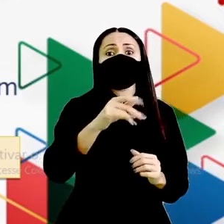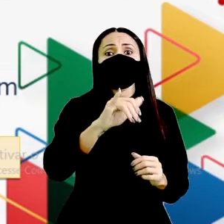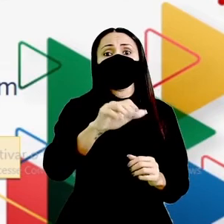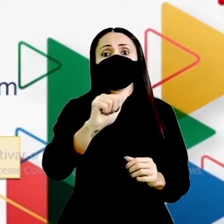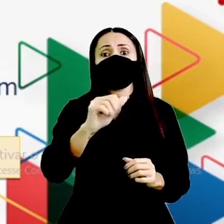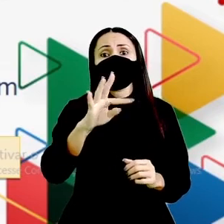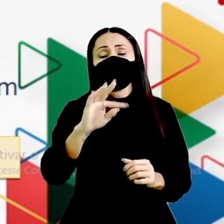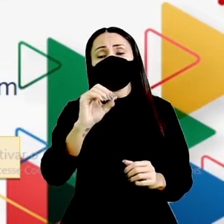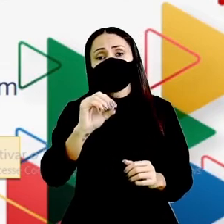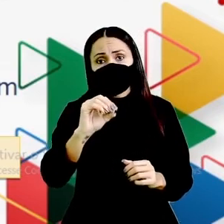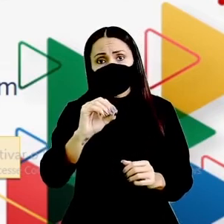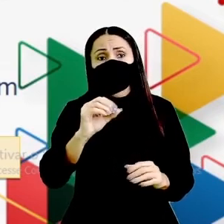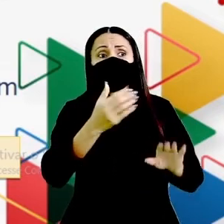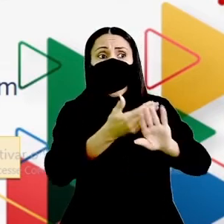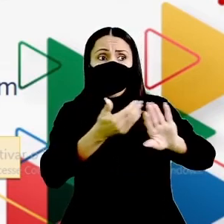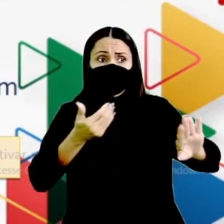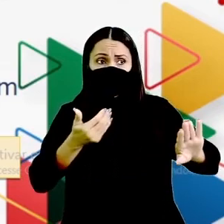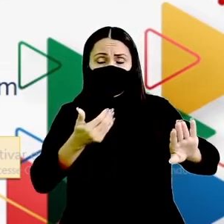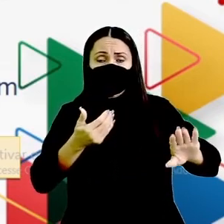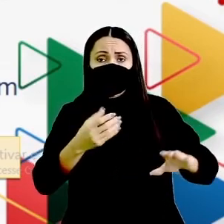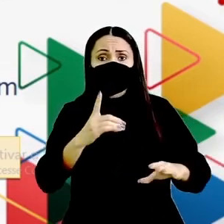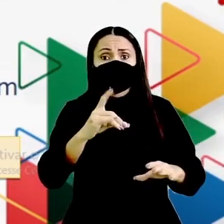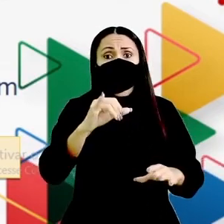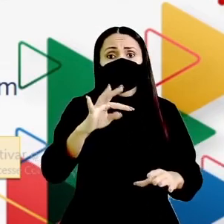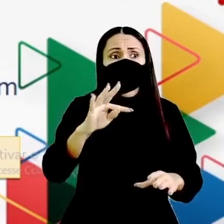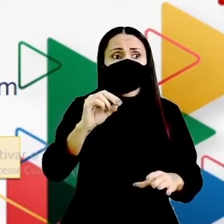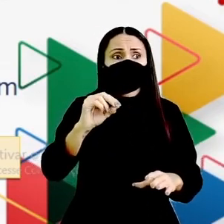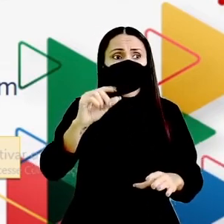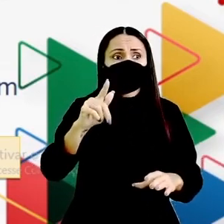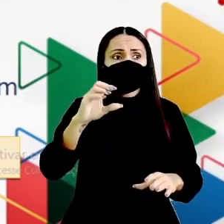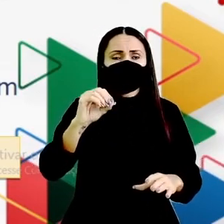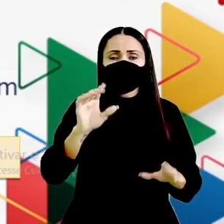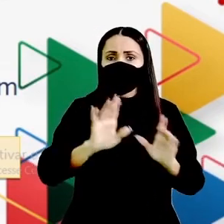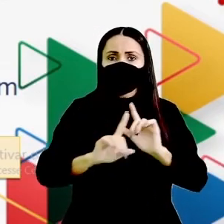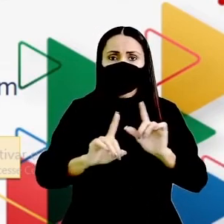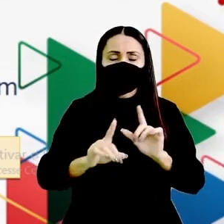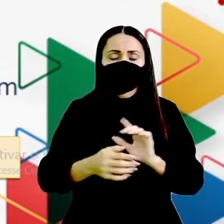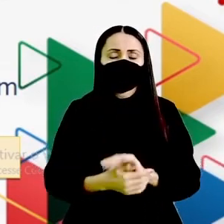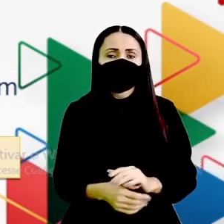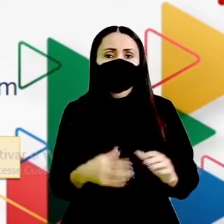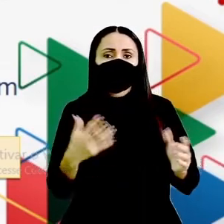ditongos não. Perceba, a palavra história, se eu separo, olha,